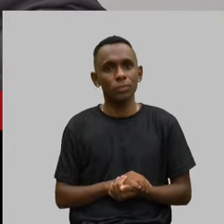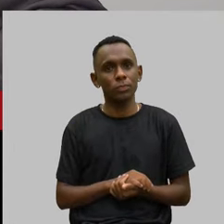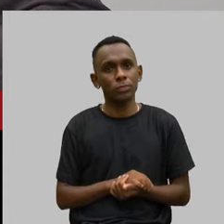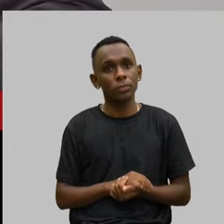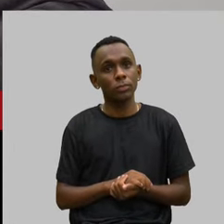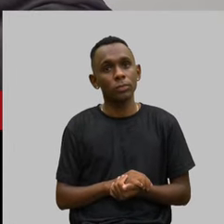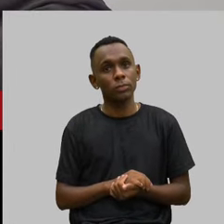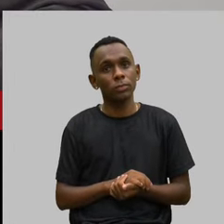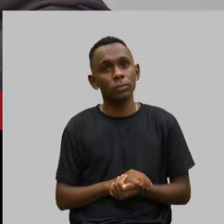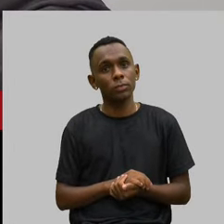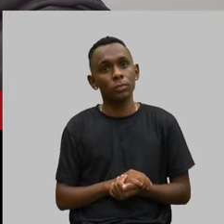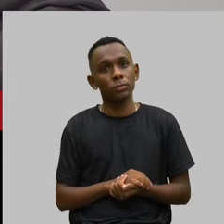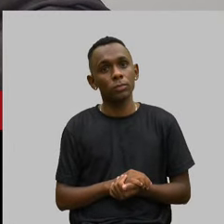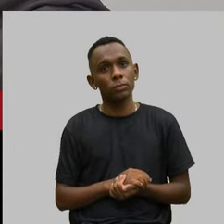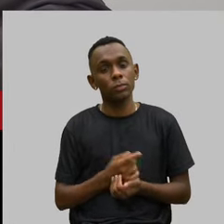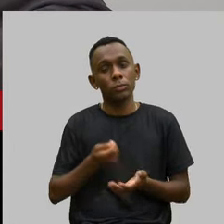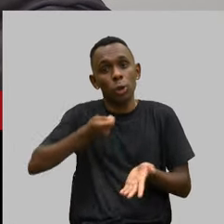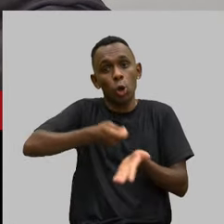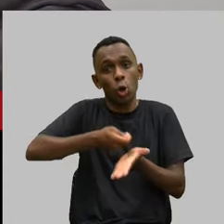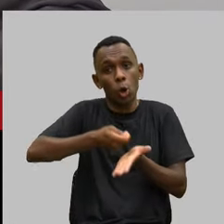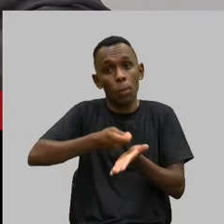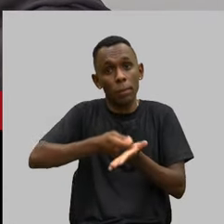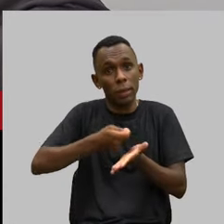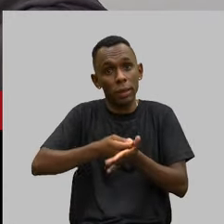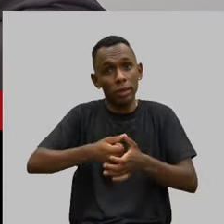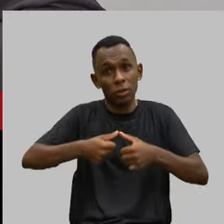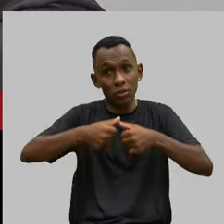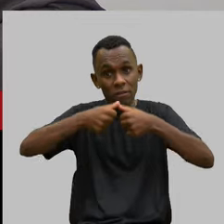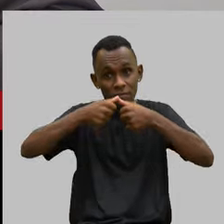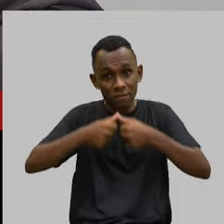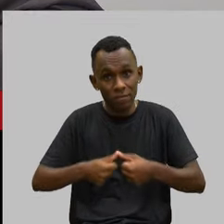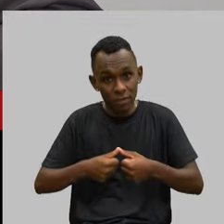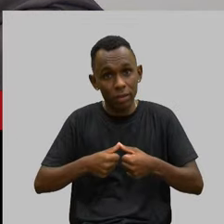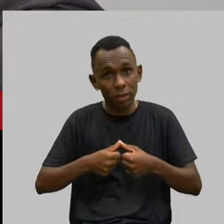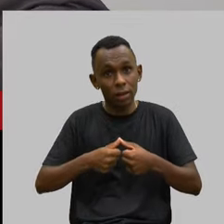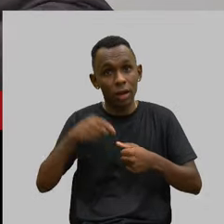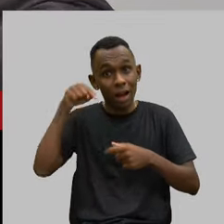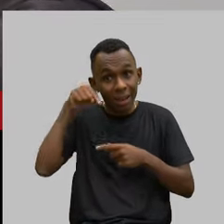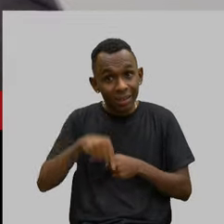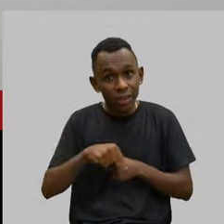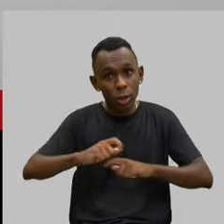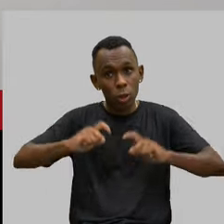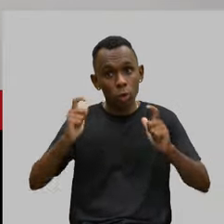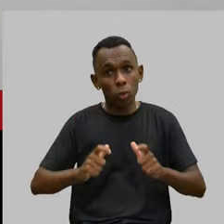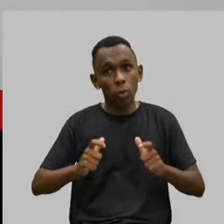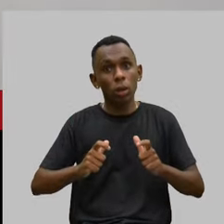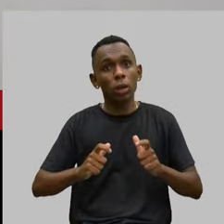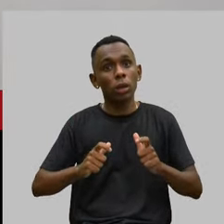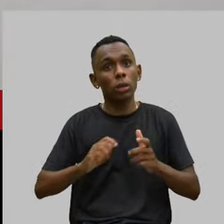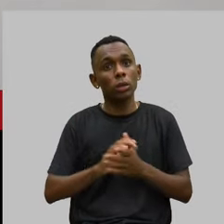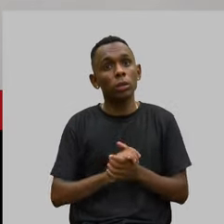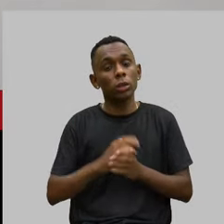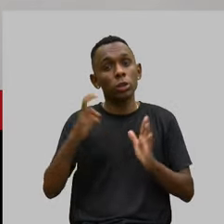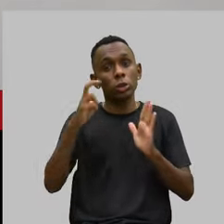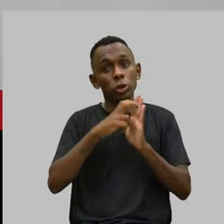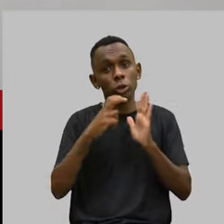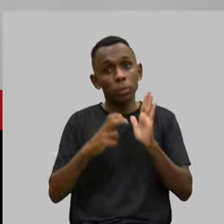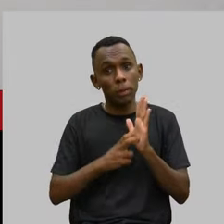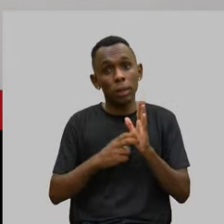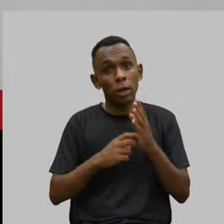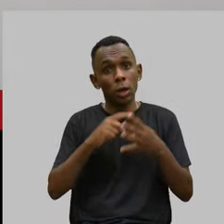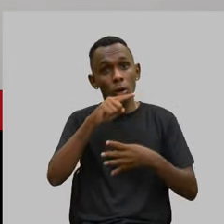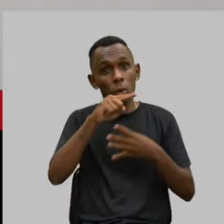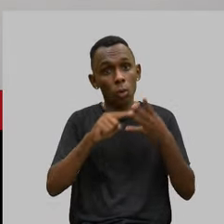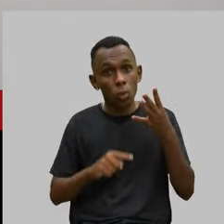porque nos obrigar a ficar no plenarinho quatro Deputado Tito Torres enquanto pela manhã nós tínhamos quatro secretários de estado